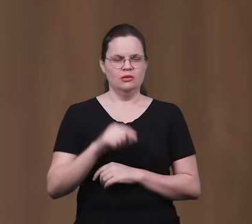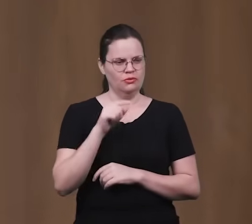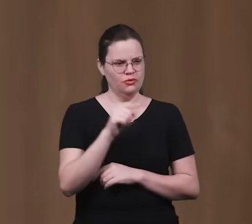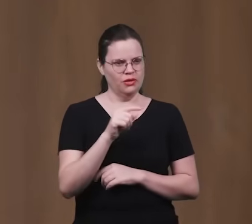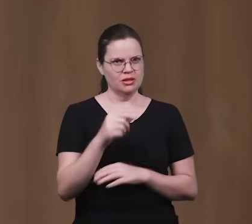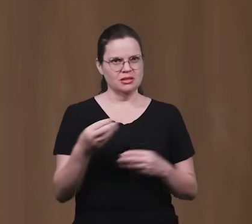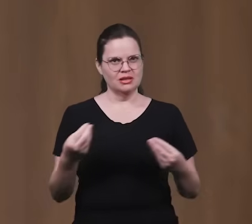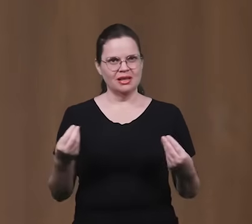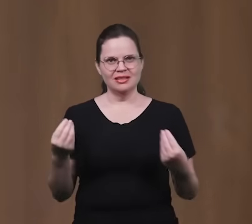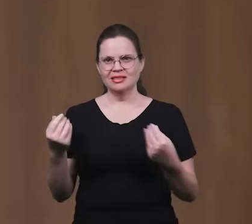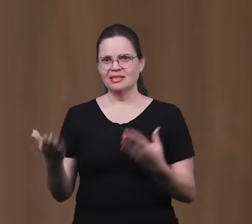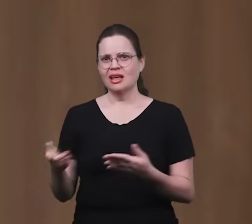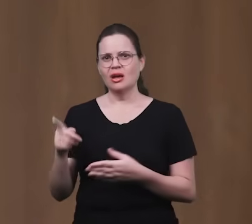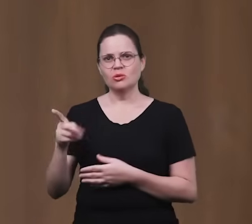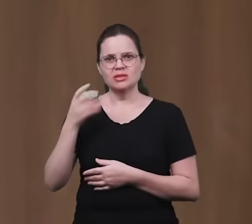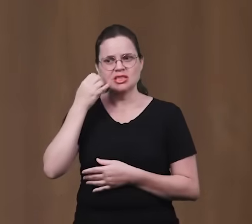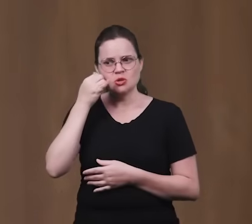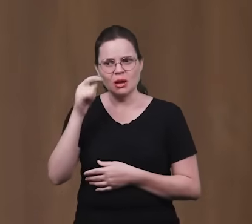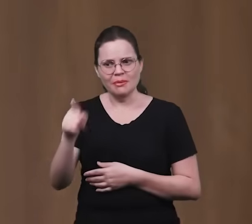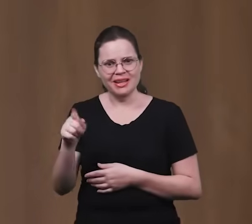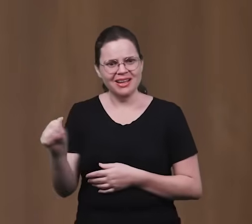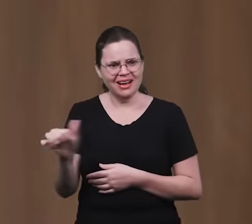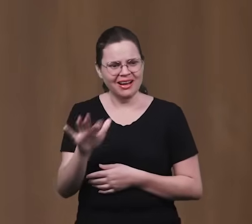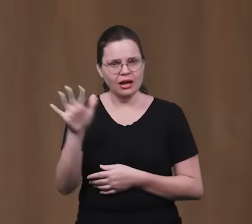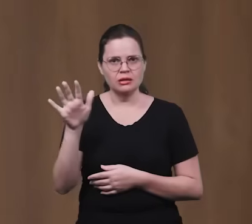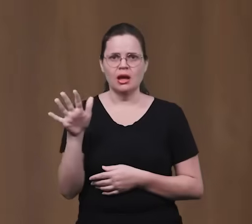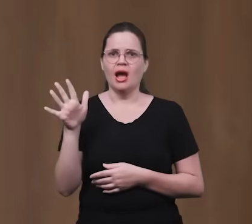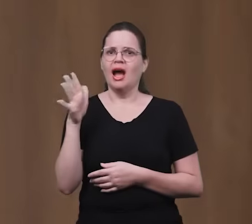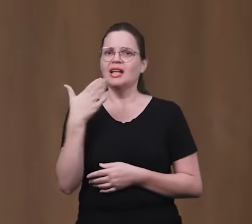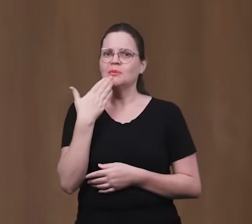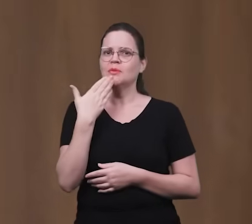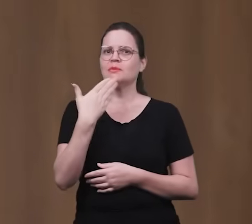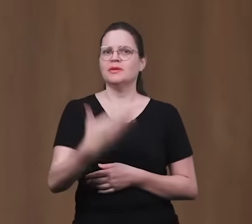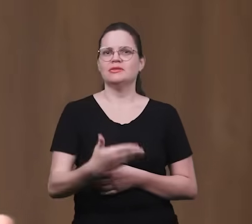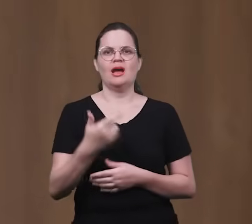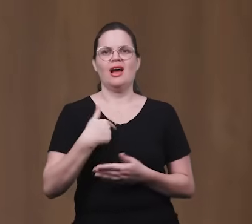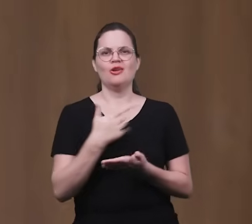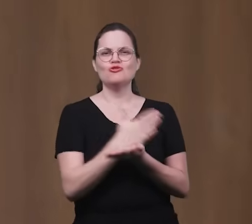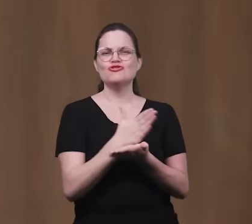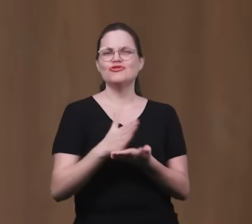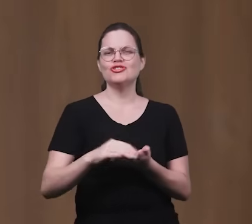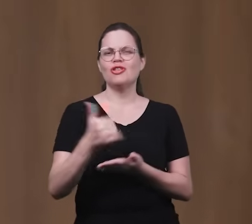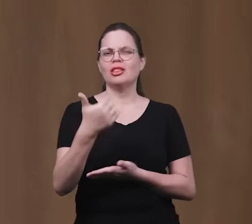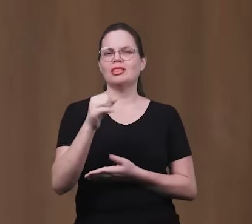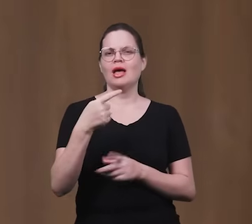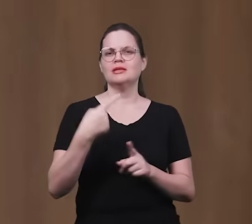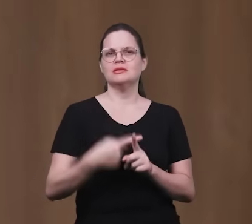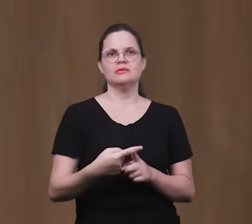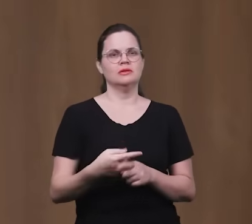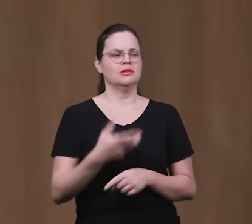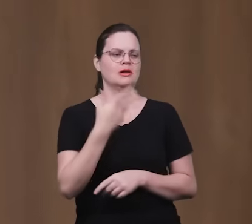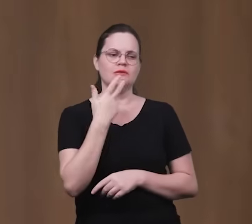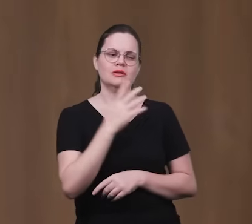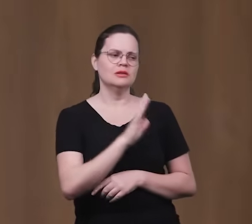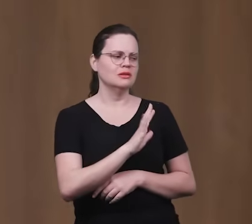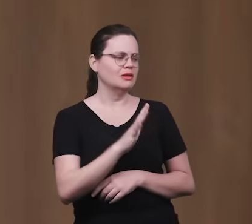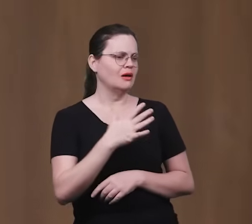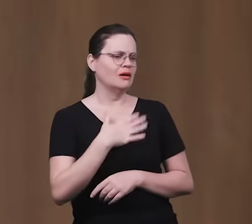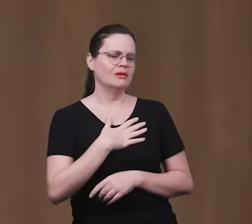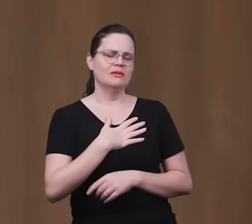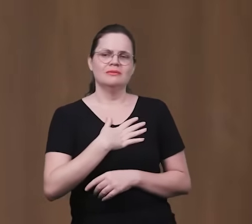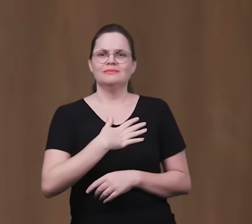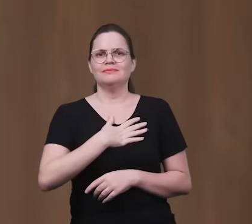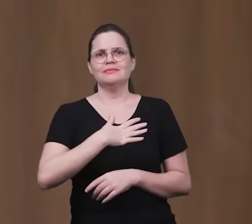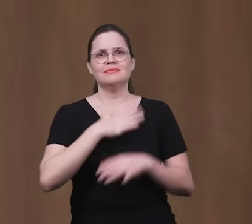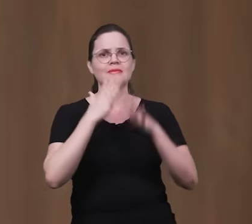criança? E ele insistiu tanto, ele pediu. Aí eu dividi em 10 vezes no cartão. Eu falei, minha irmã,